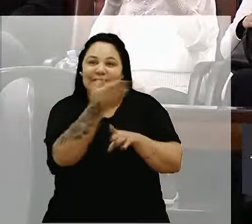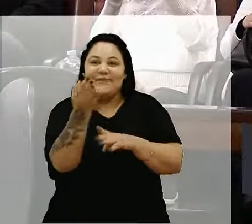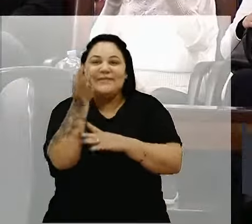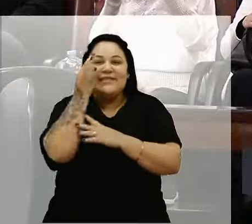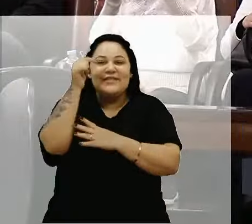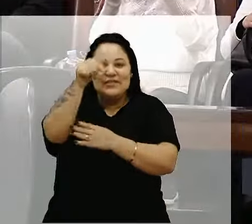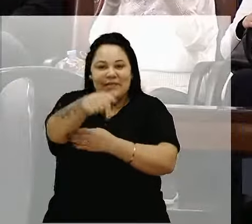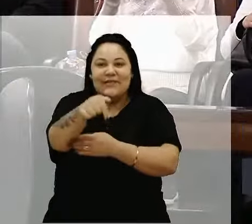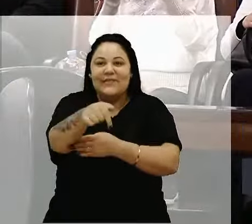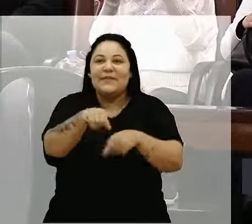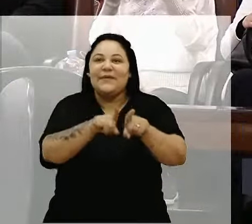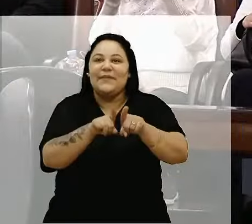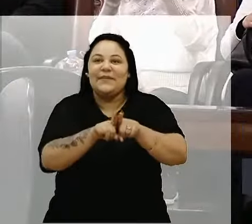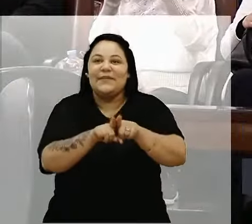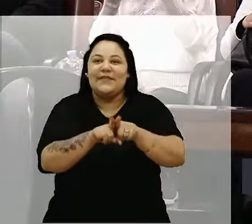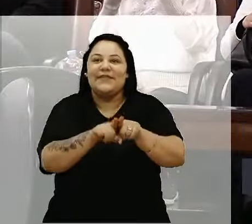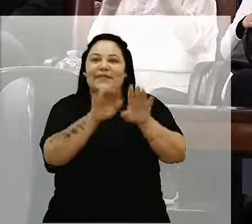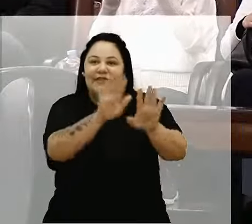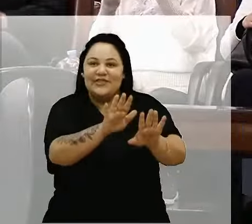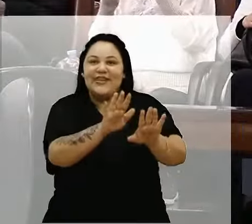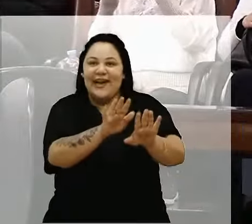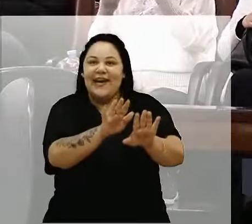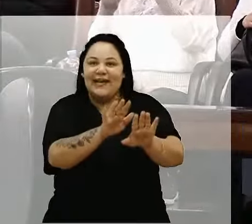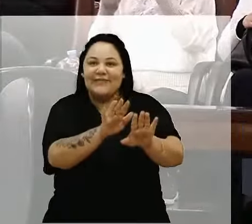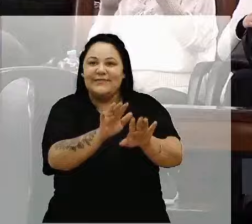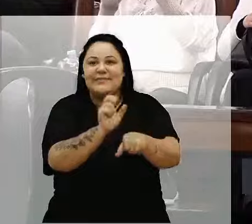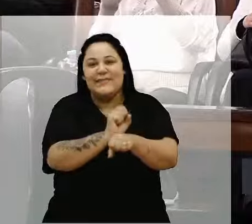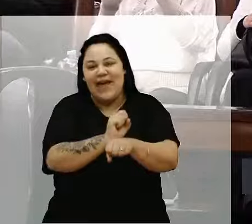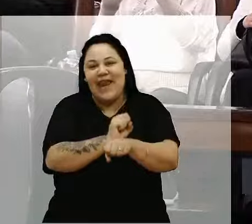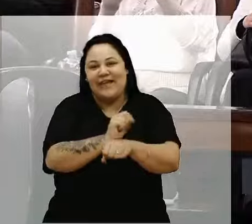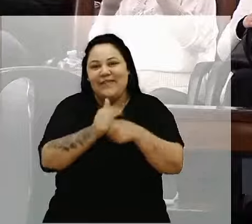manhã. As pessoas deixaram seus afazeres para estar aqui te abraçando.